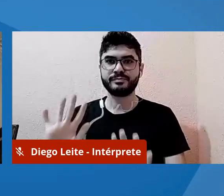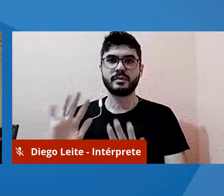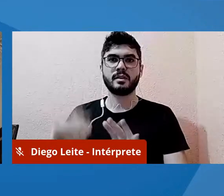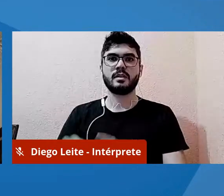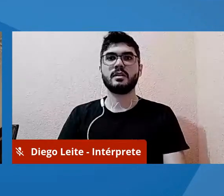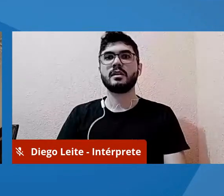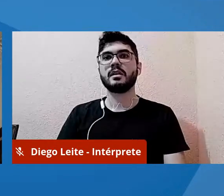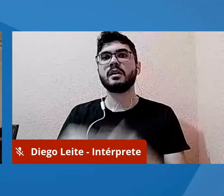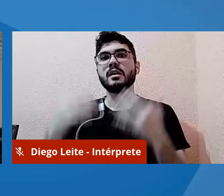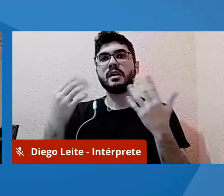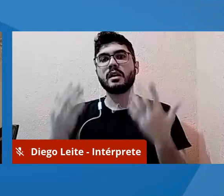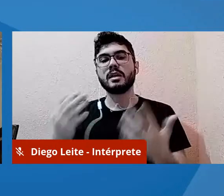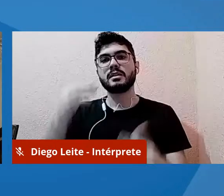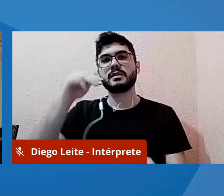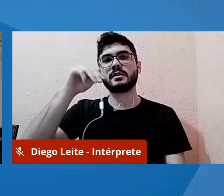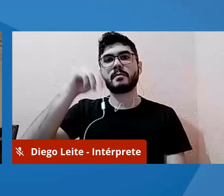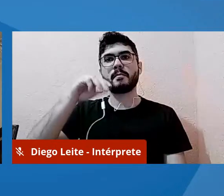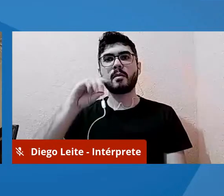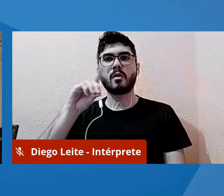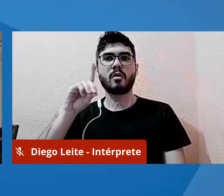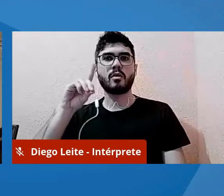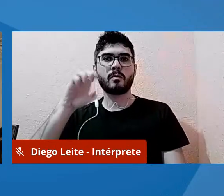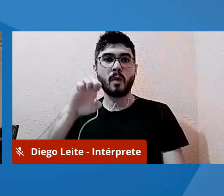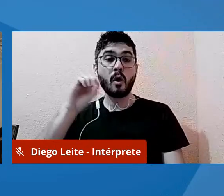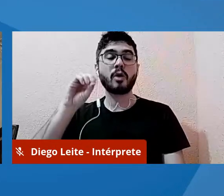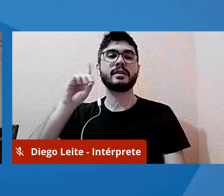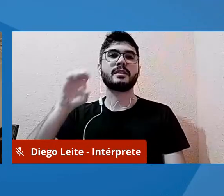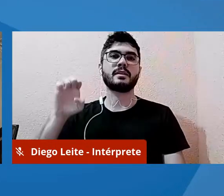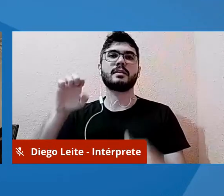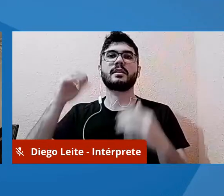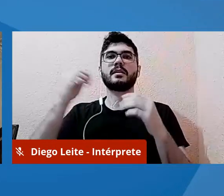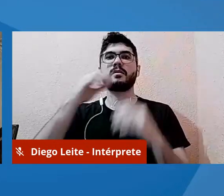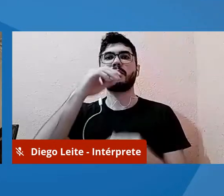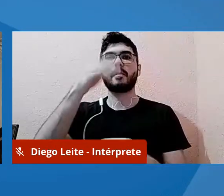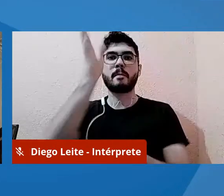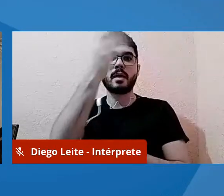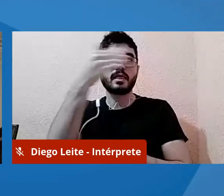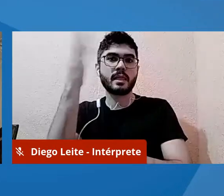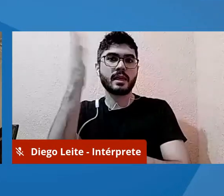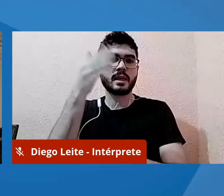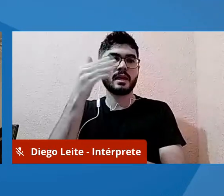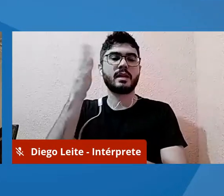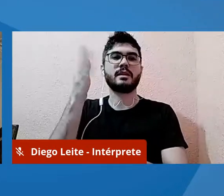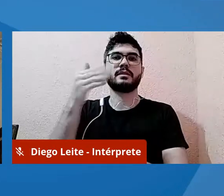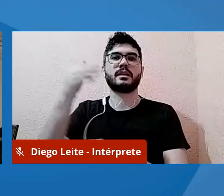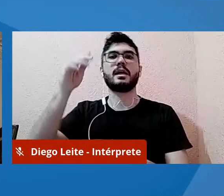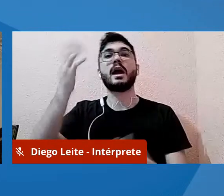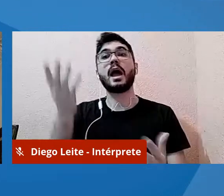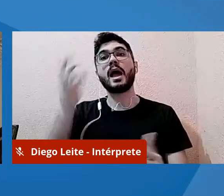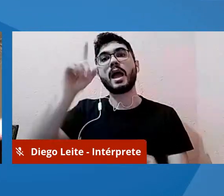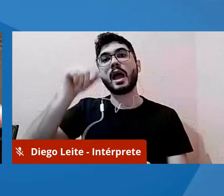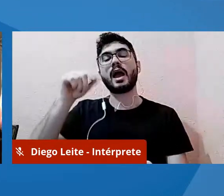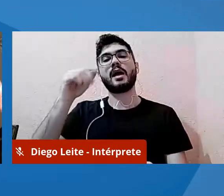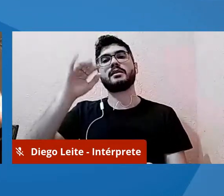bandeira dele é o hinduísmo. Né? O hinduísmo como religião e